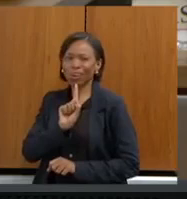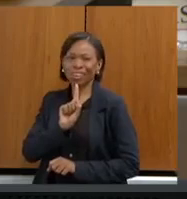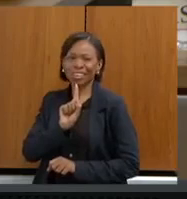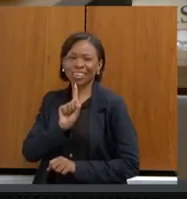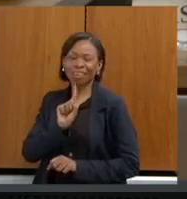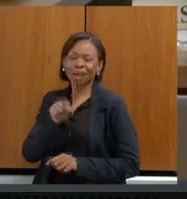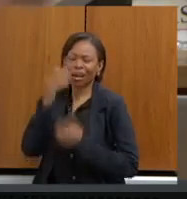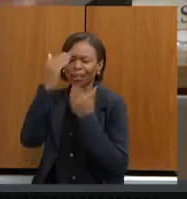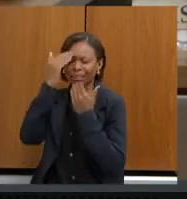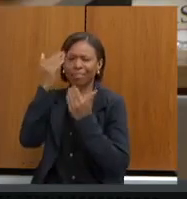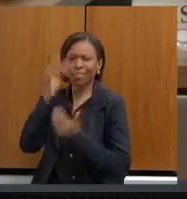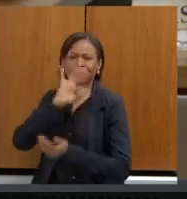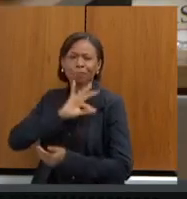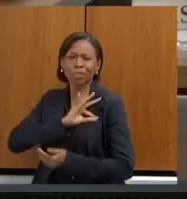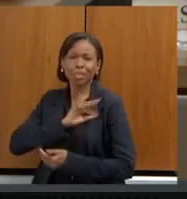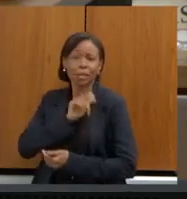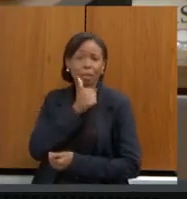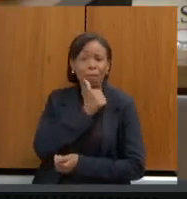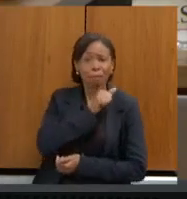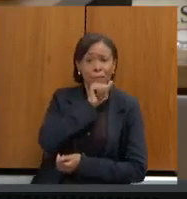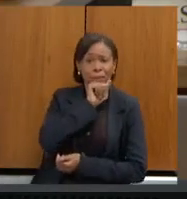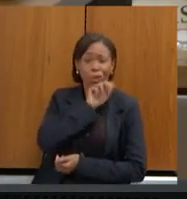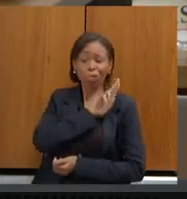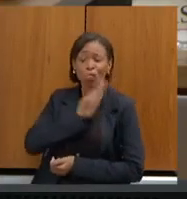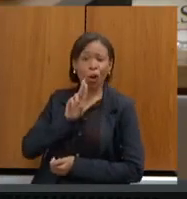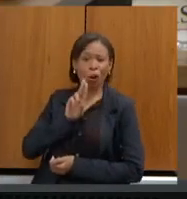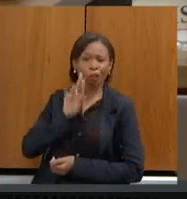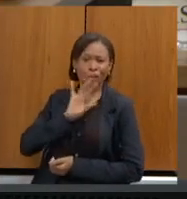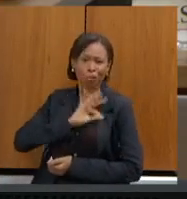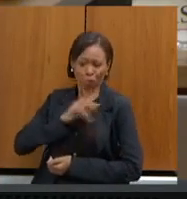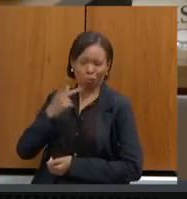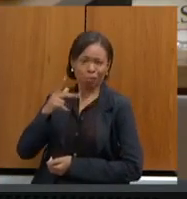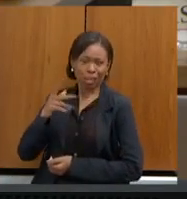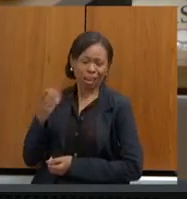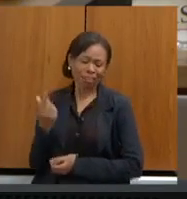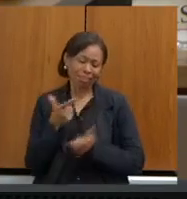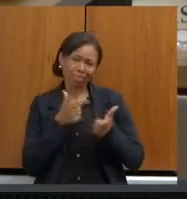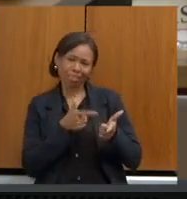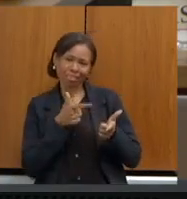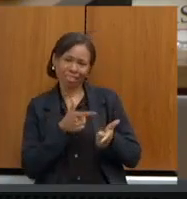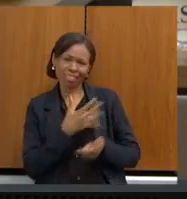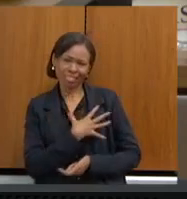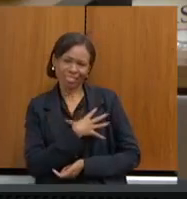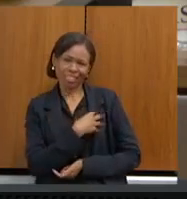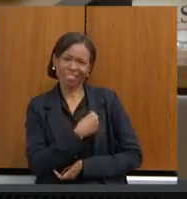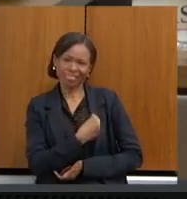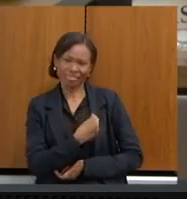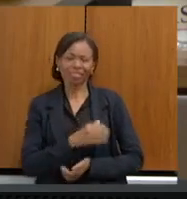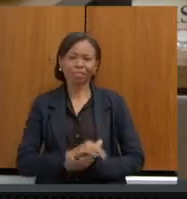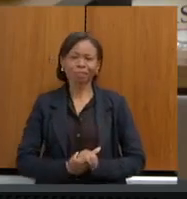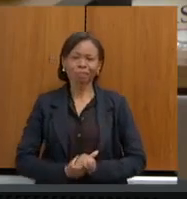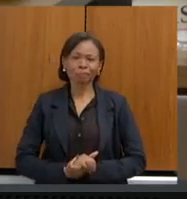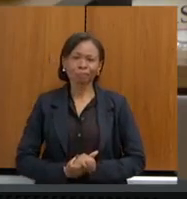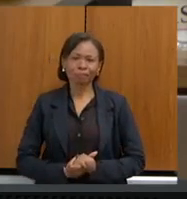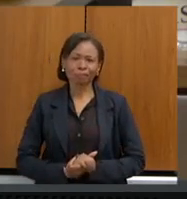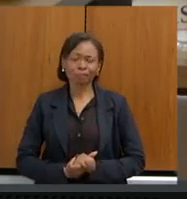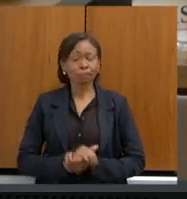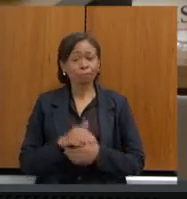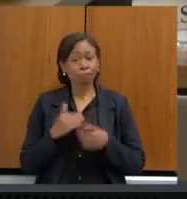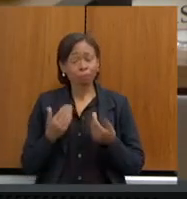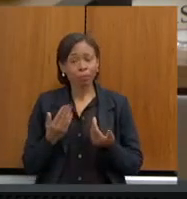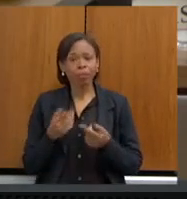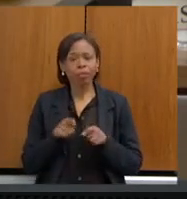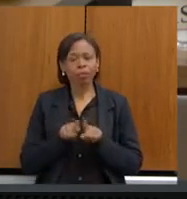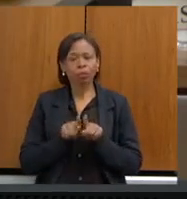assim são homenagens fenomenais que acontecer aí durante essa pandemia é e nós não